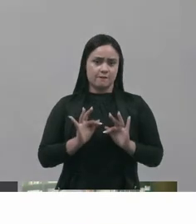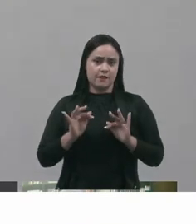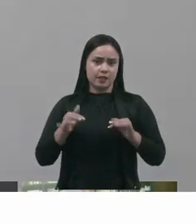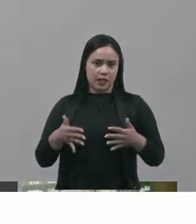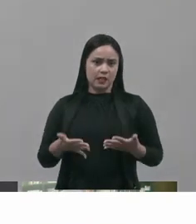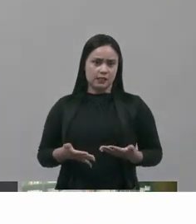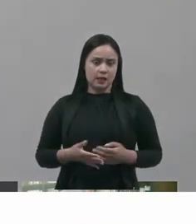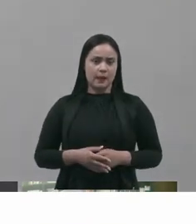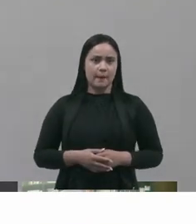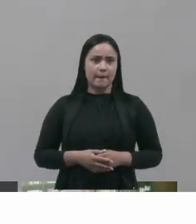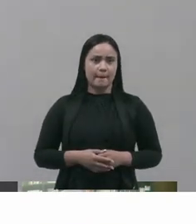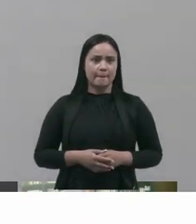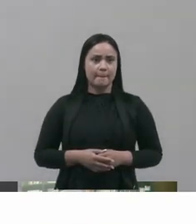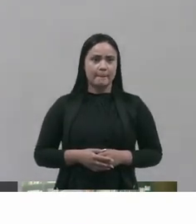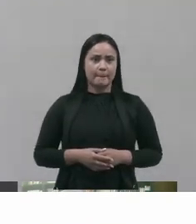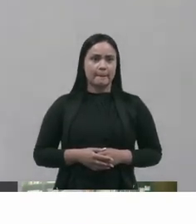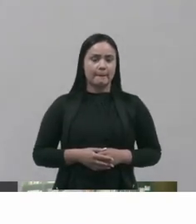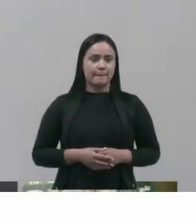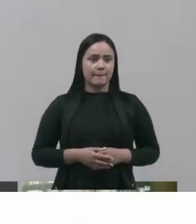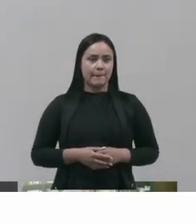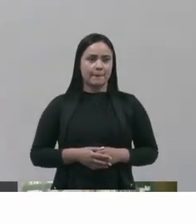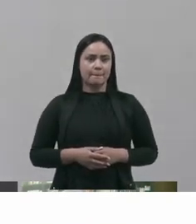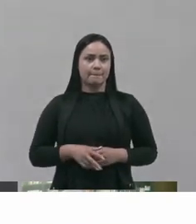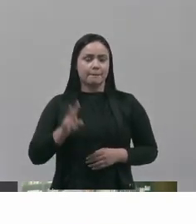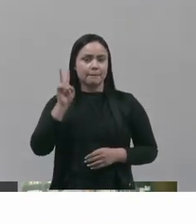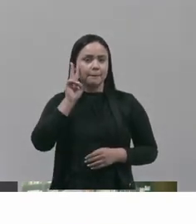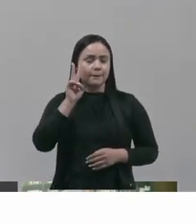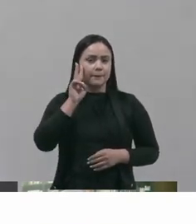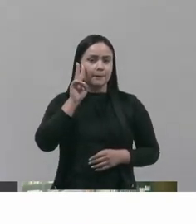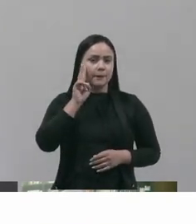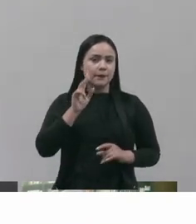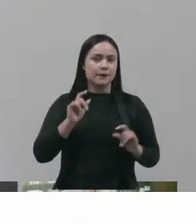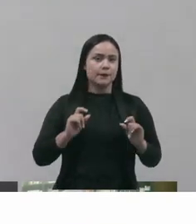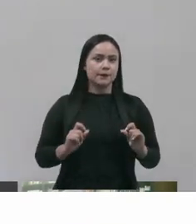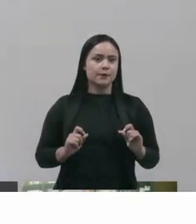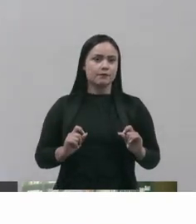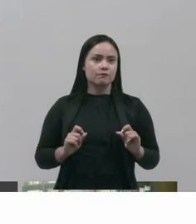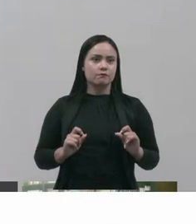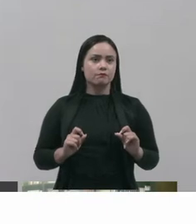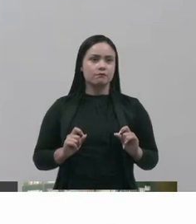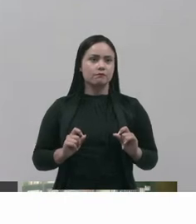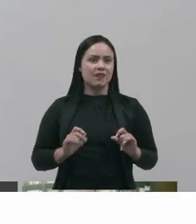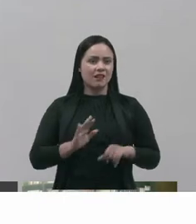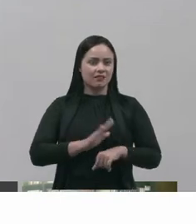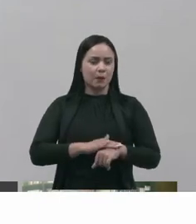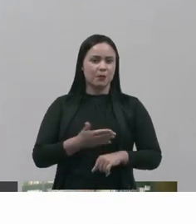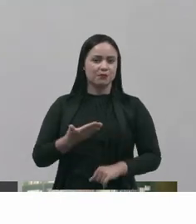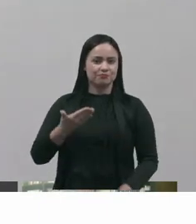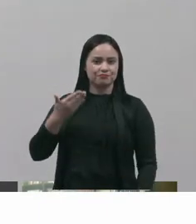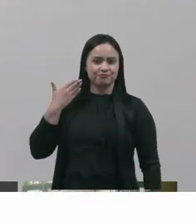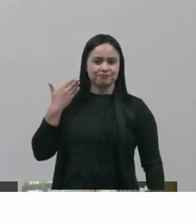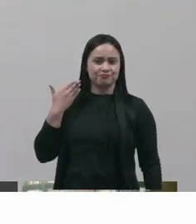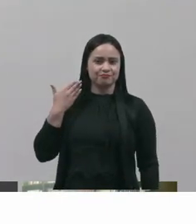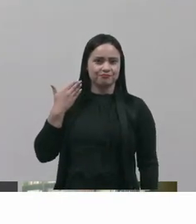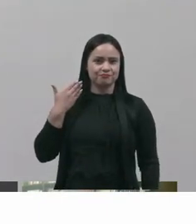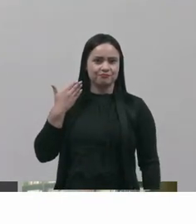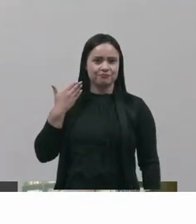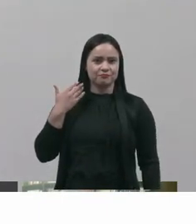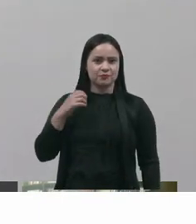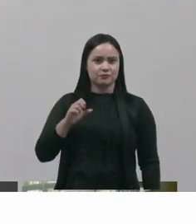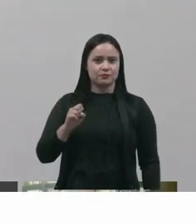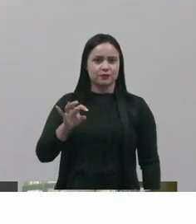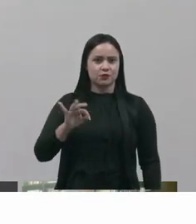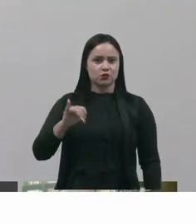finalizar aqui, eu recordo que há algum tempo atrás o